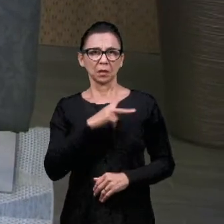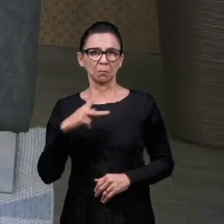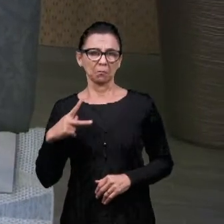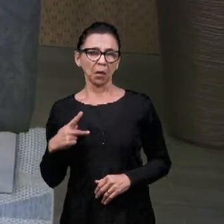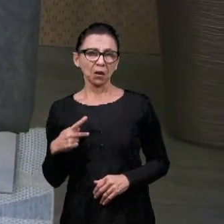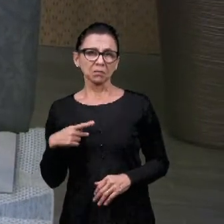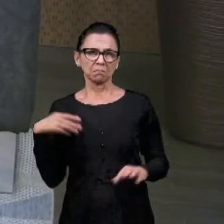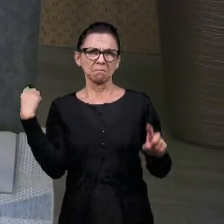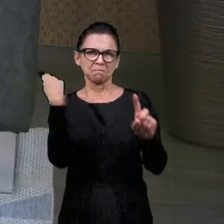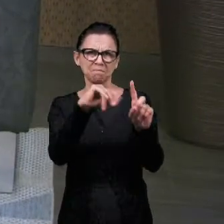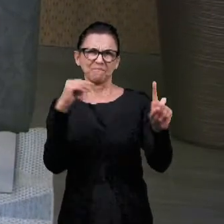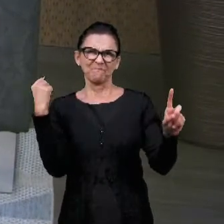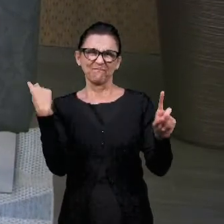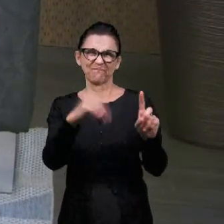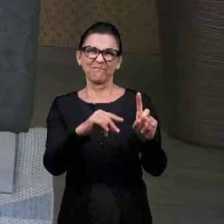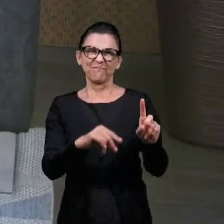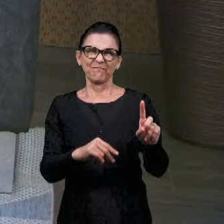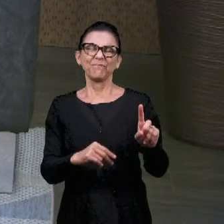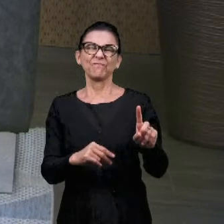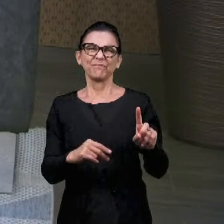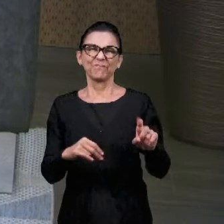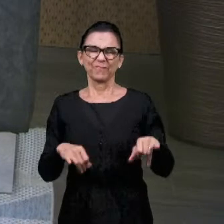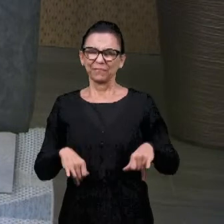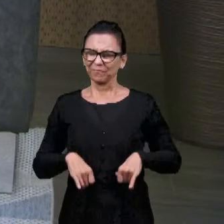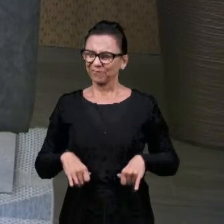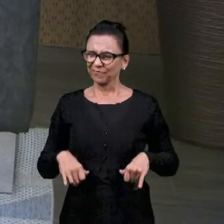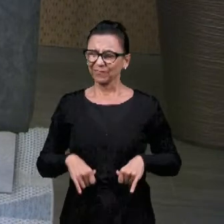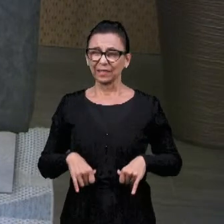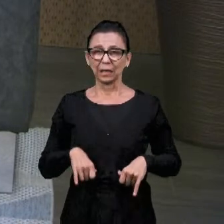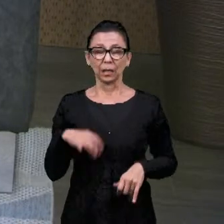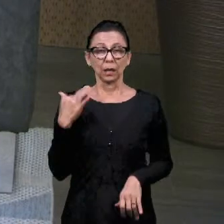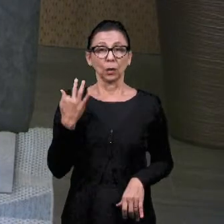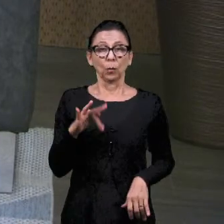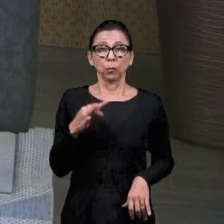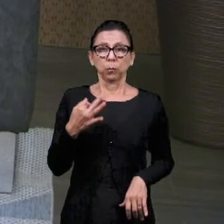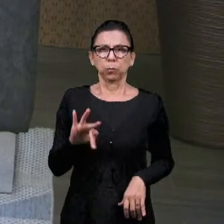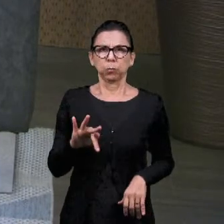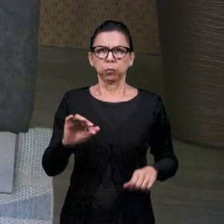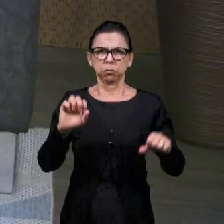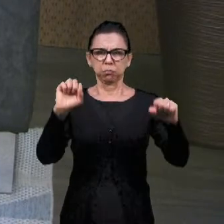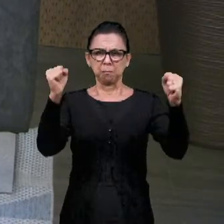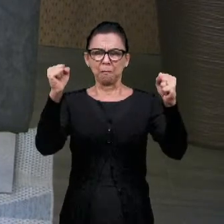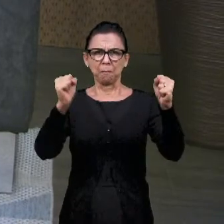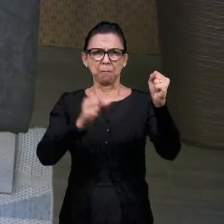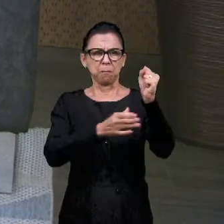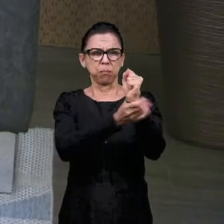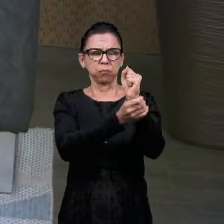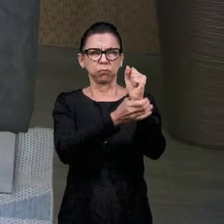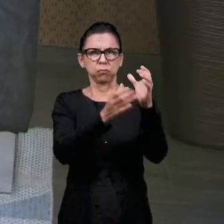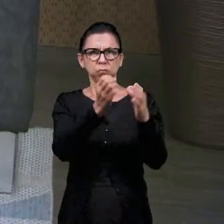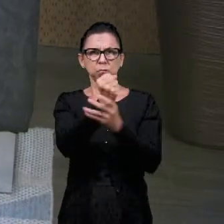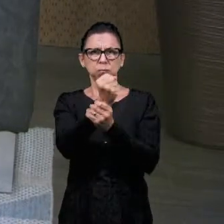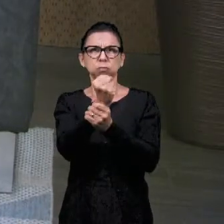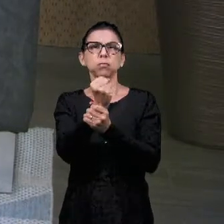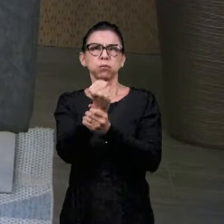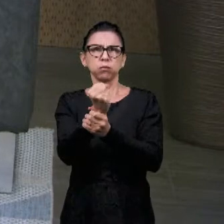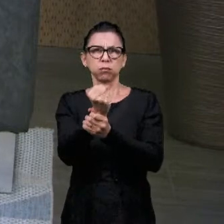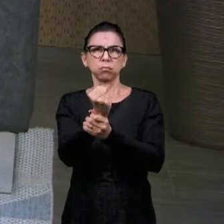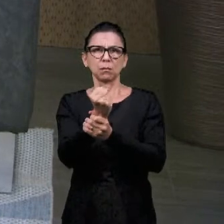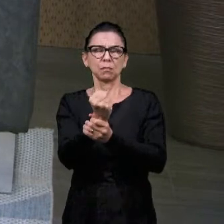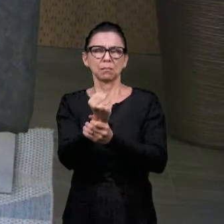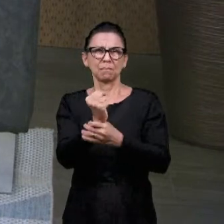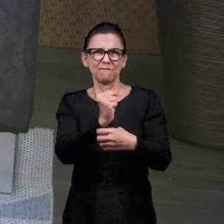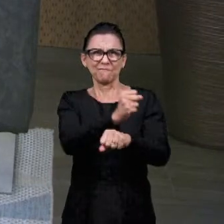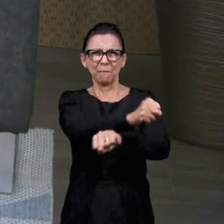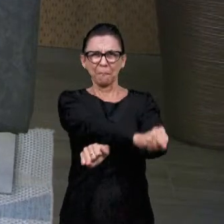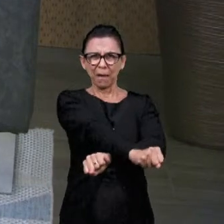sido espancados, né? Podiam estar com cadeias nos braços, nas pernas, podiam estar num cárcere imundo,